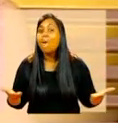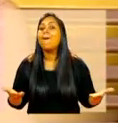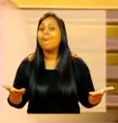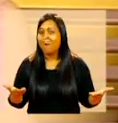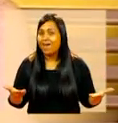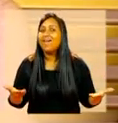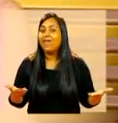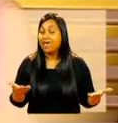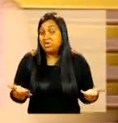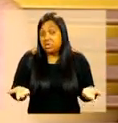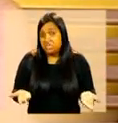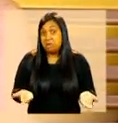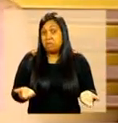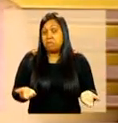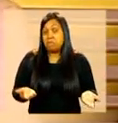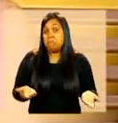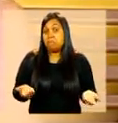isso